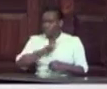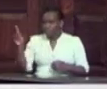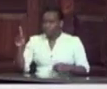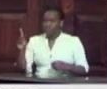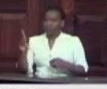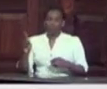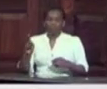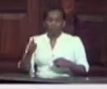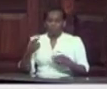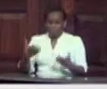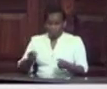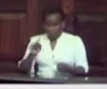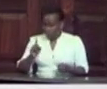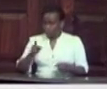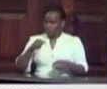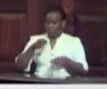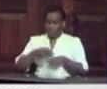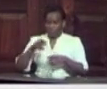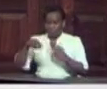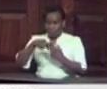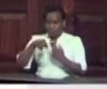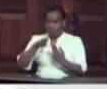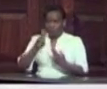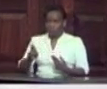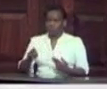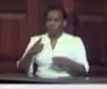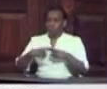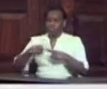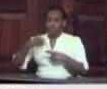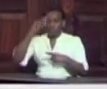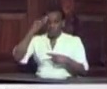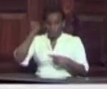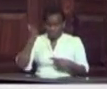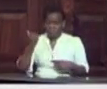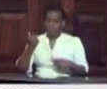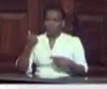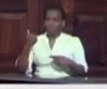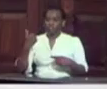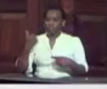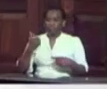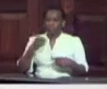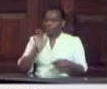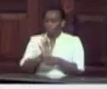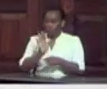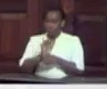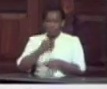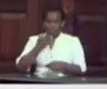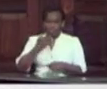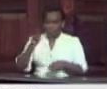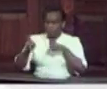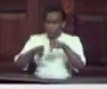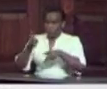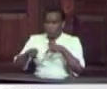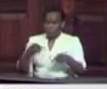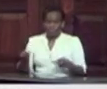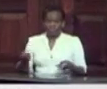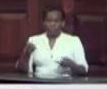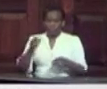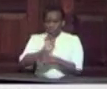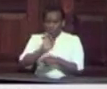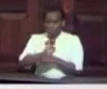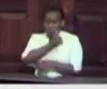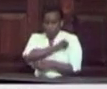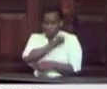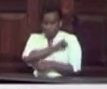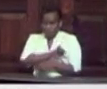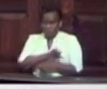ao substitutivo do bilhete único, porque entendo que isso em nada ajuda a população do estado do Rio de